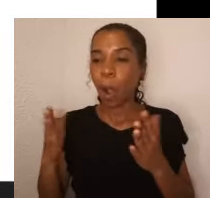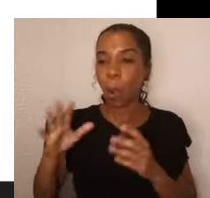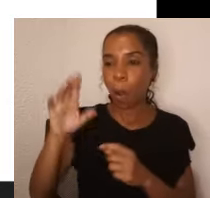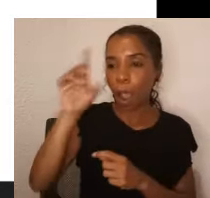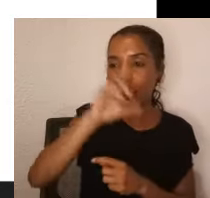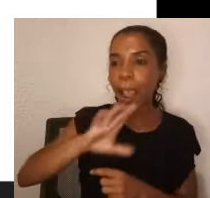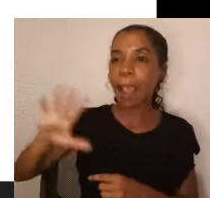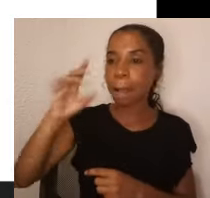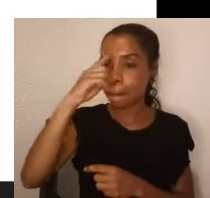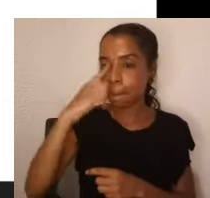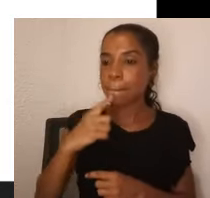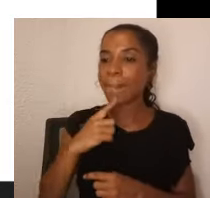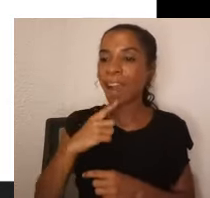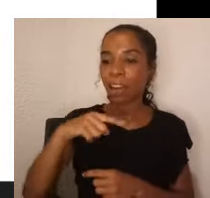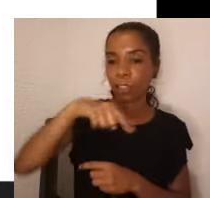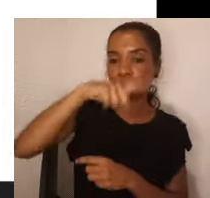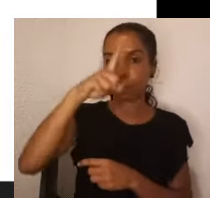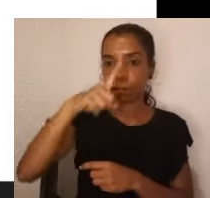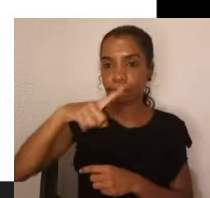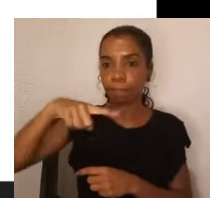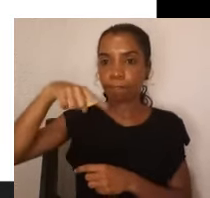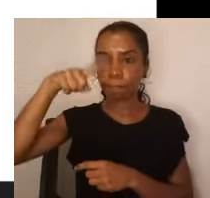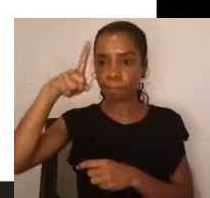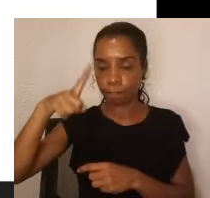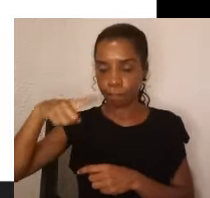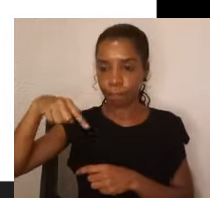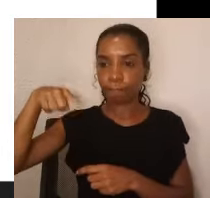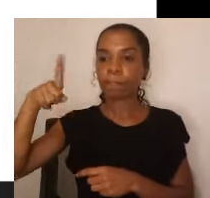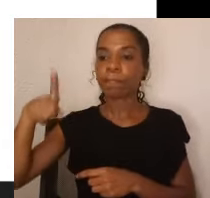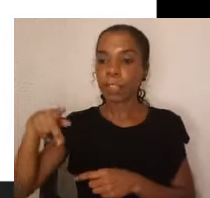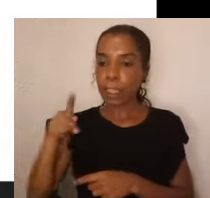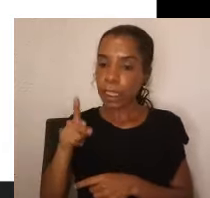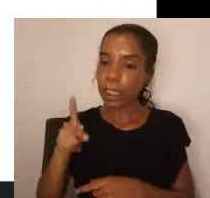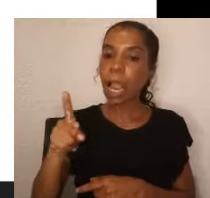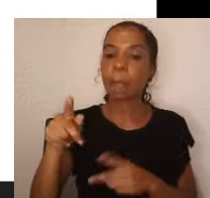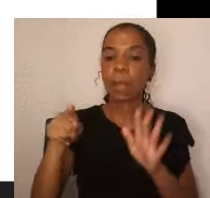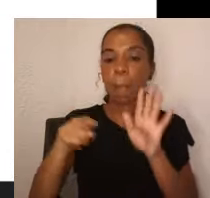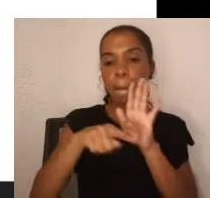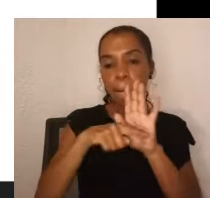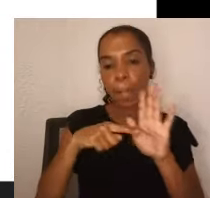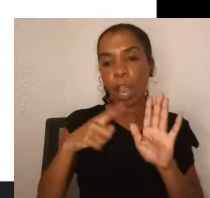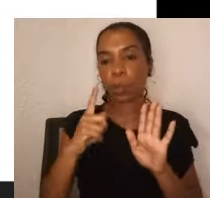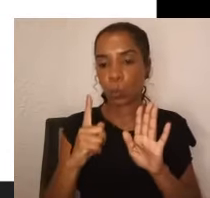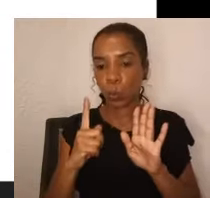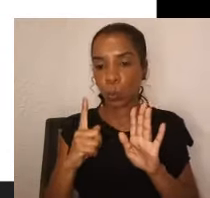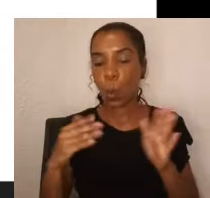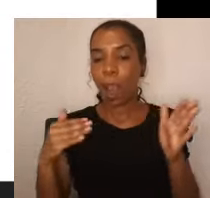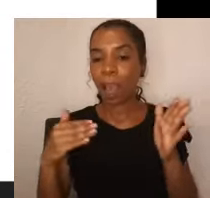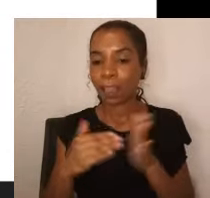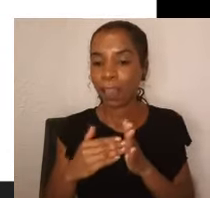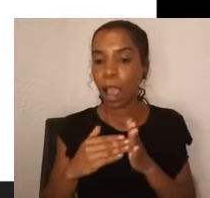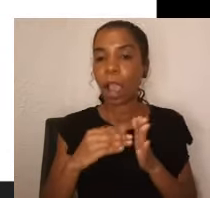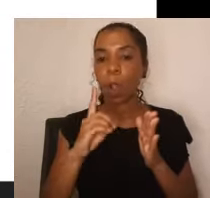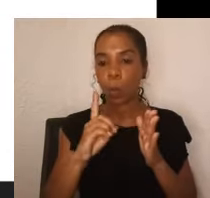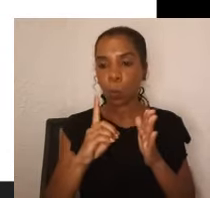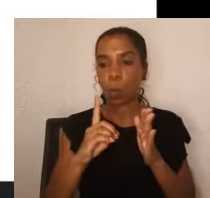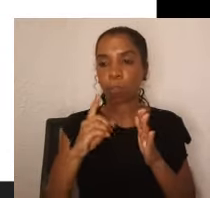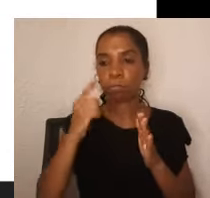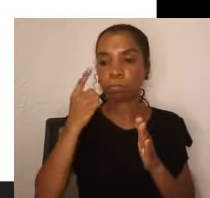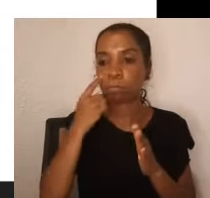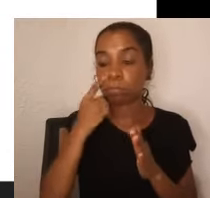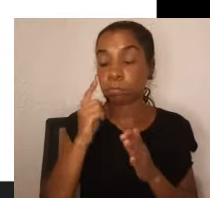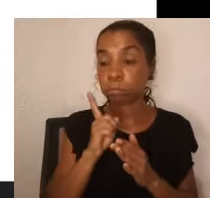valor da função vai ficar oscilando aqui sempre de menos 1 até 1.